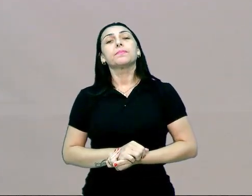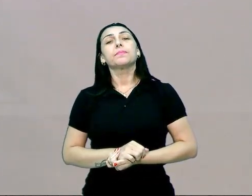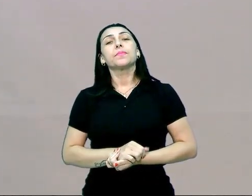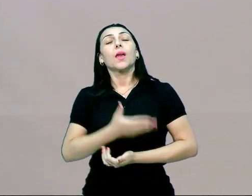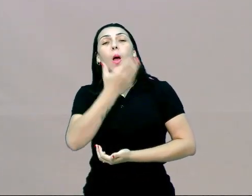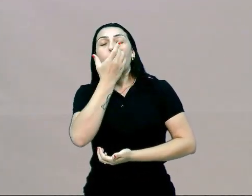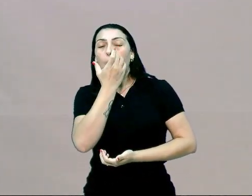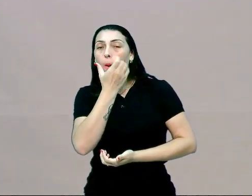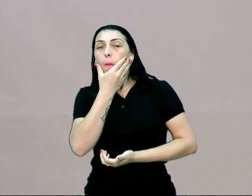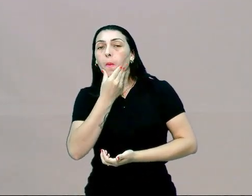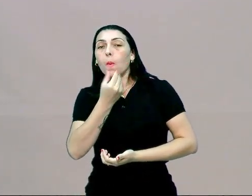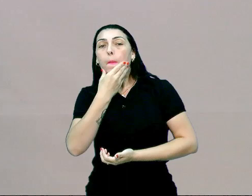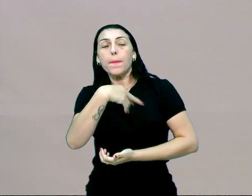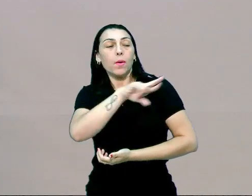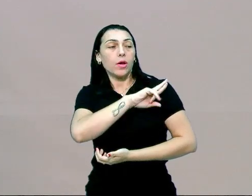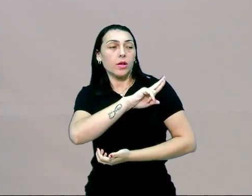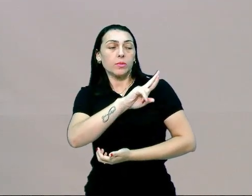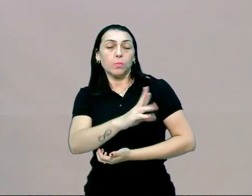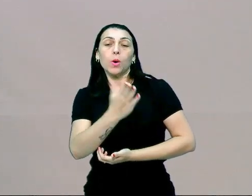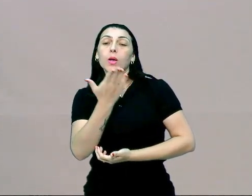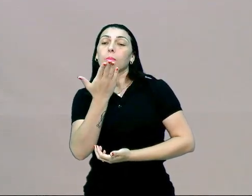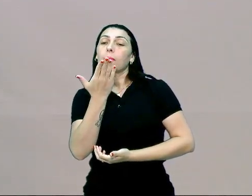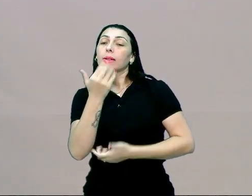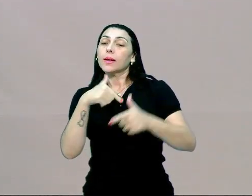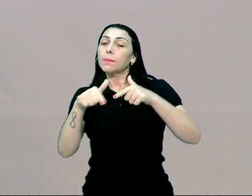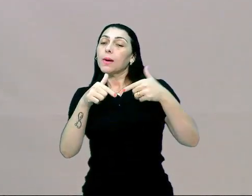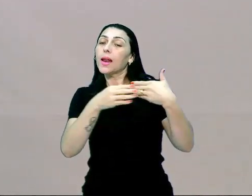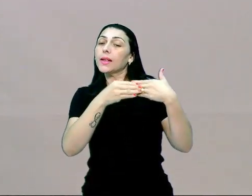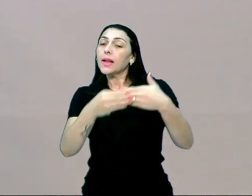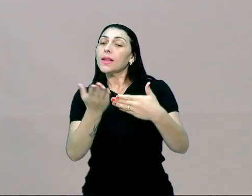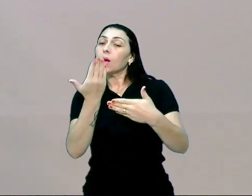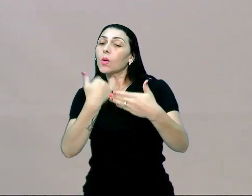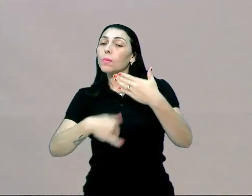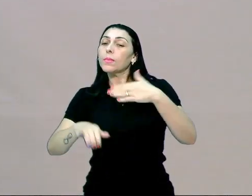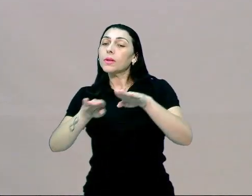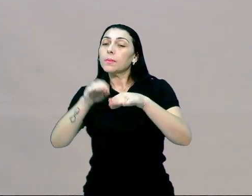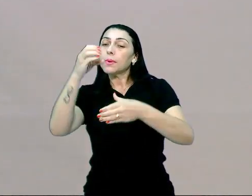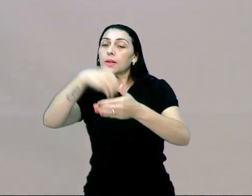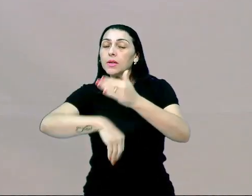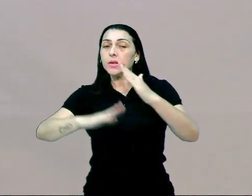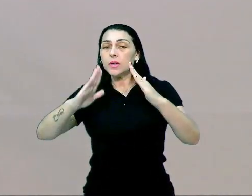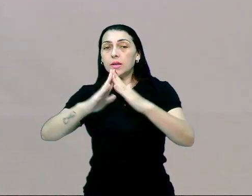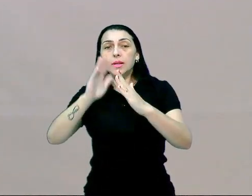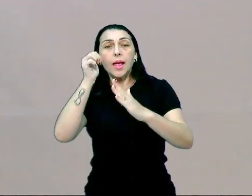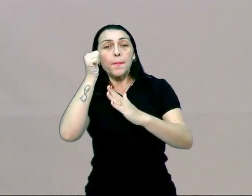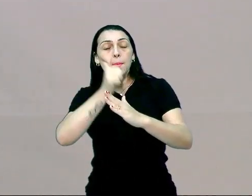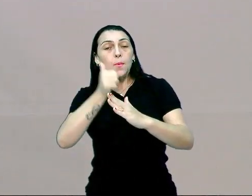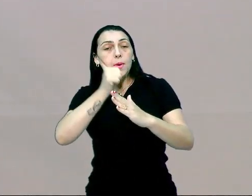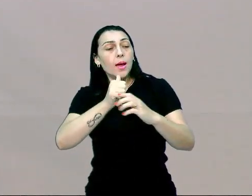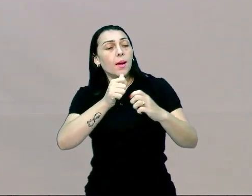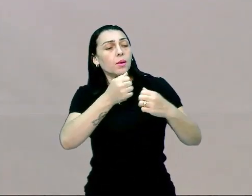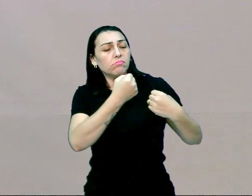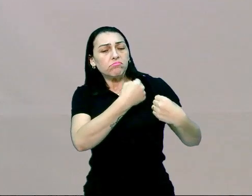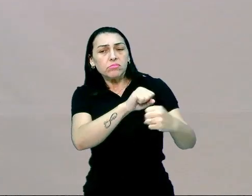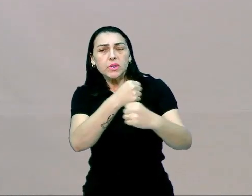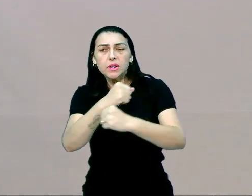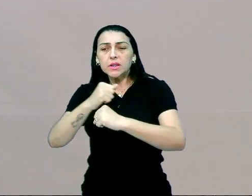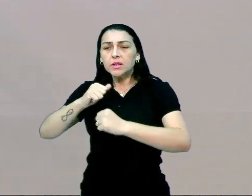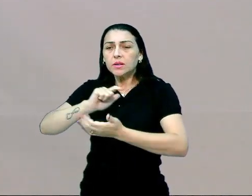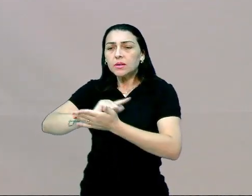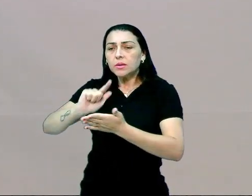O homem é o responsável pelo sustento da família e a mulher pelo ambiente doméstico, os